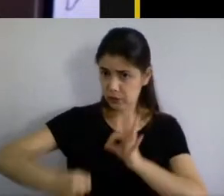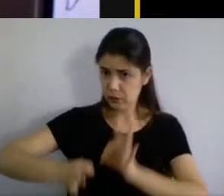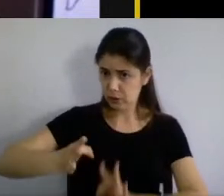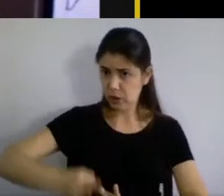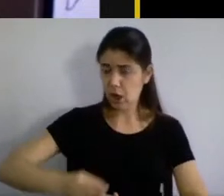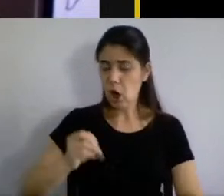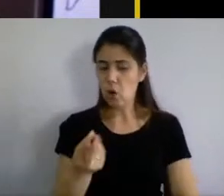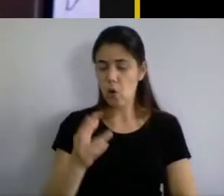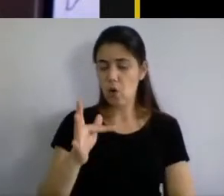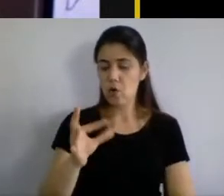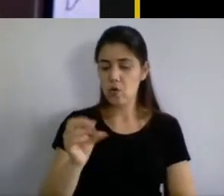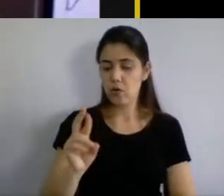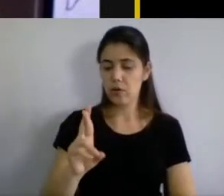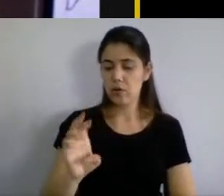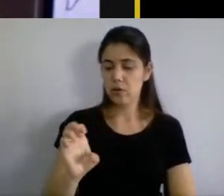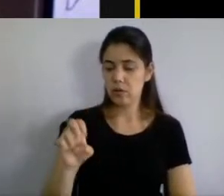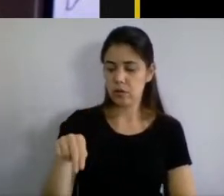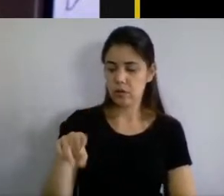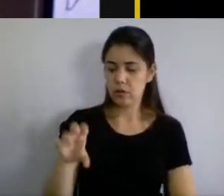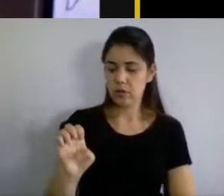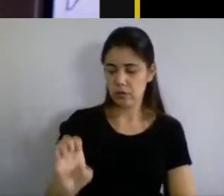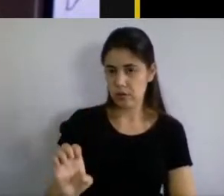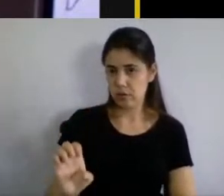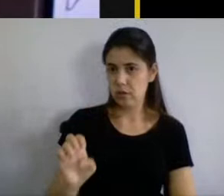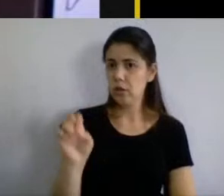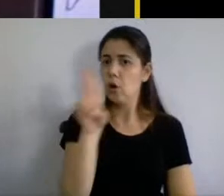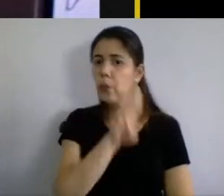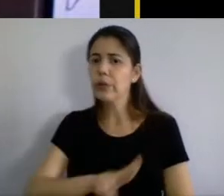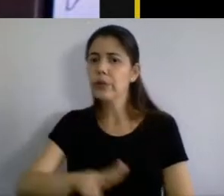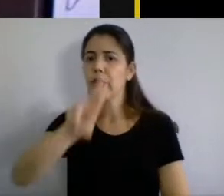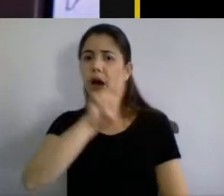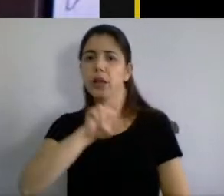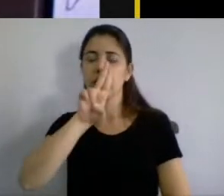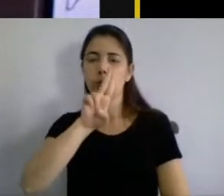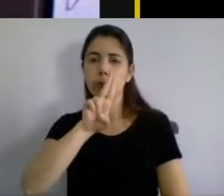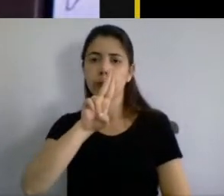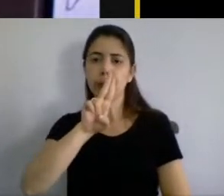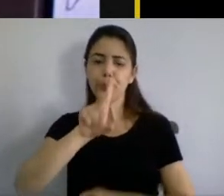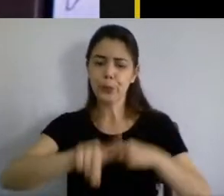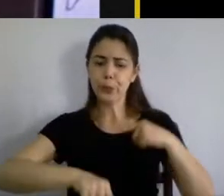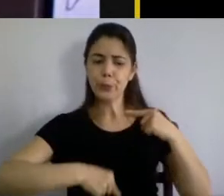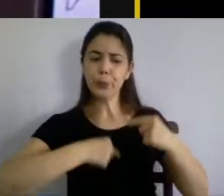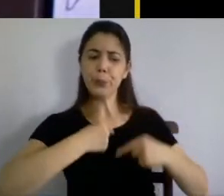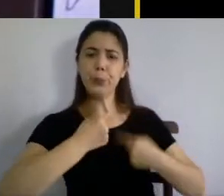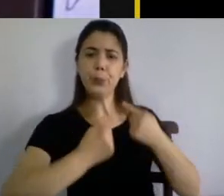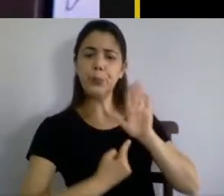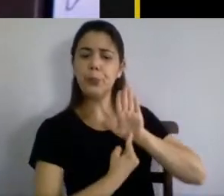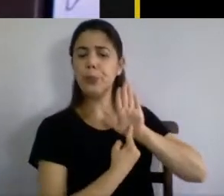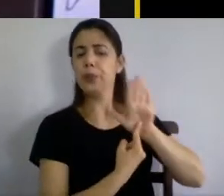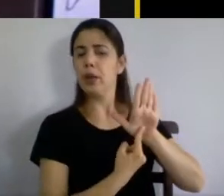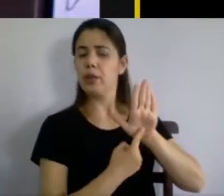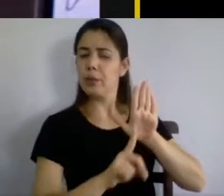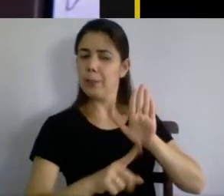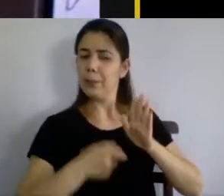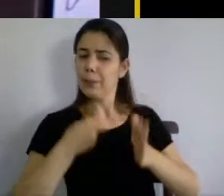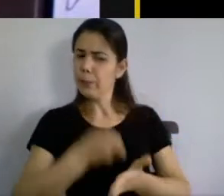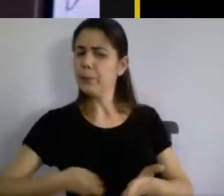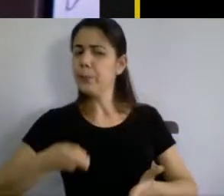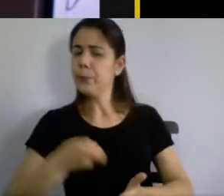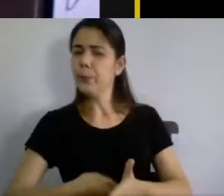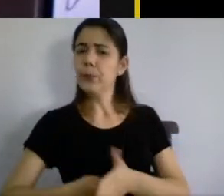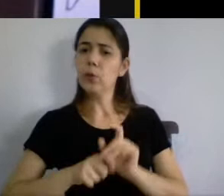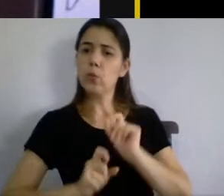como acusação ou como defesa, em que a gente defende algo que a gente